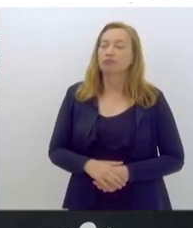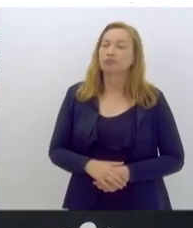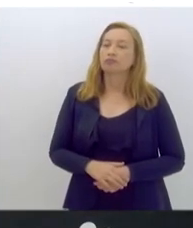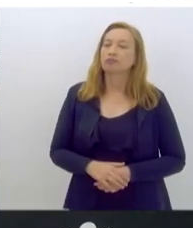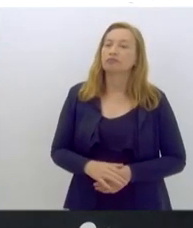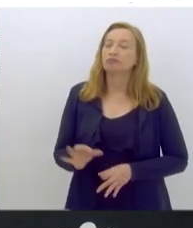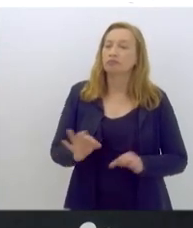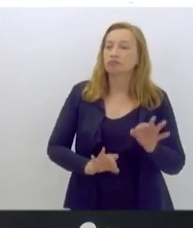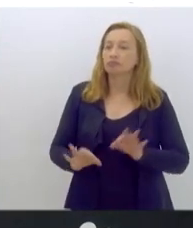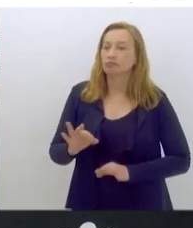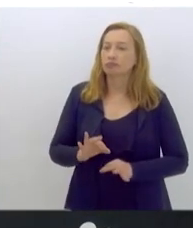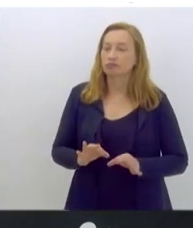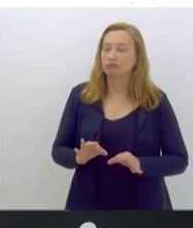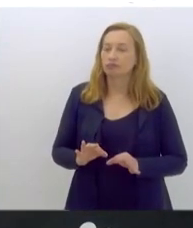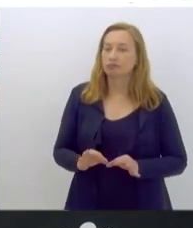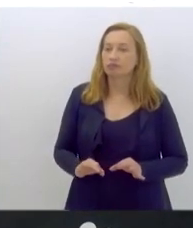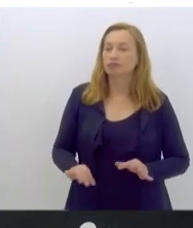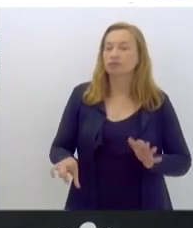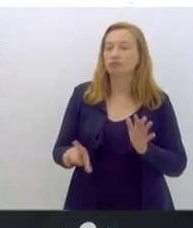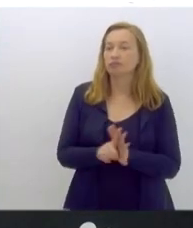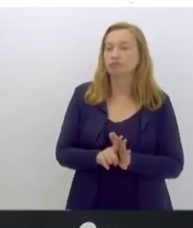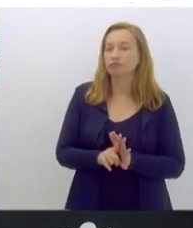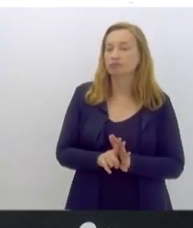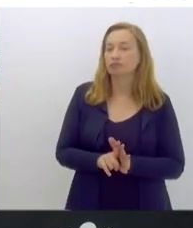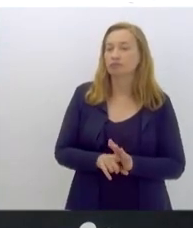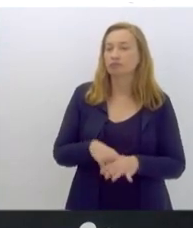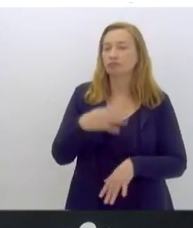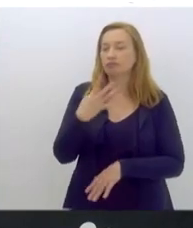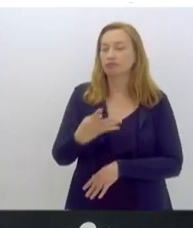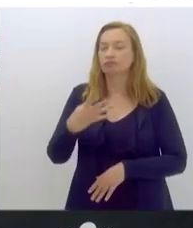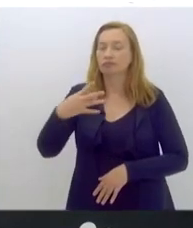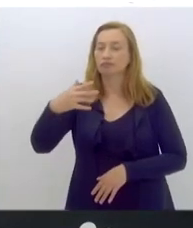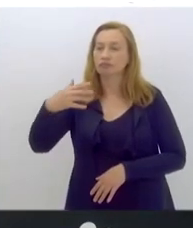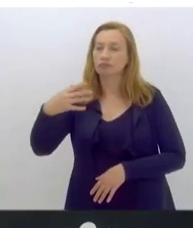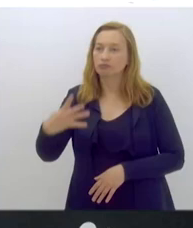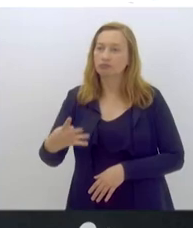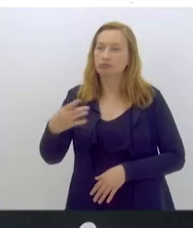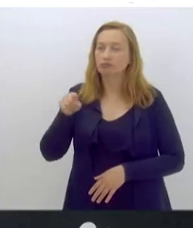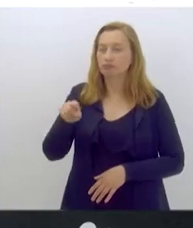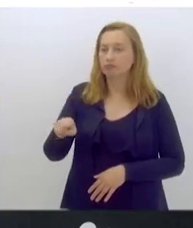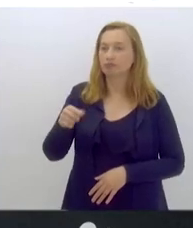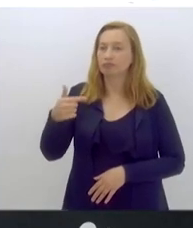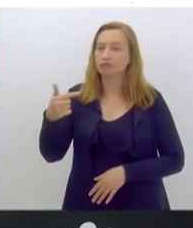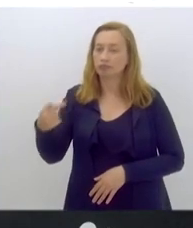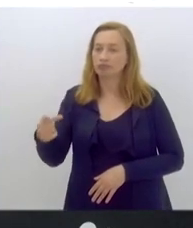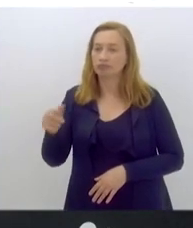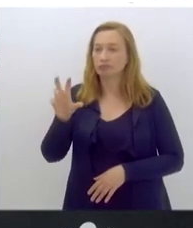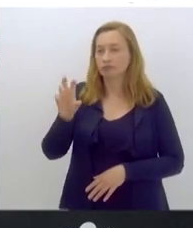piloa de 23 é 44.7 50 - 447